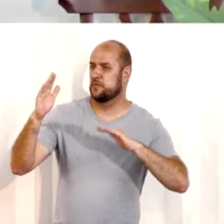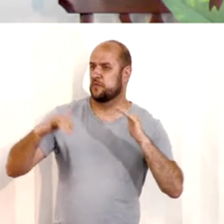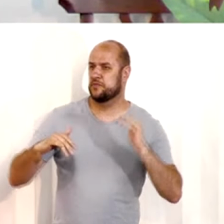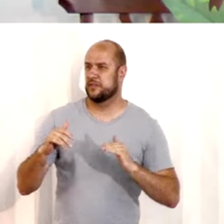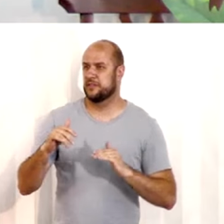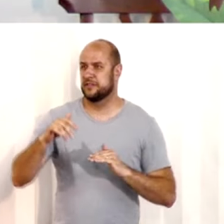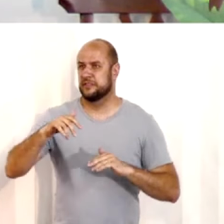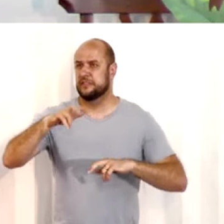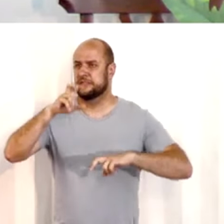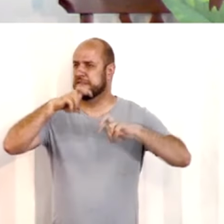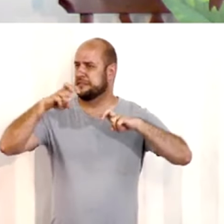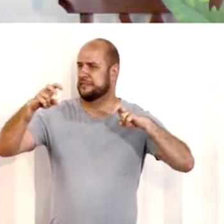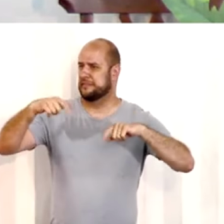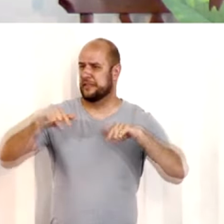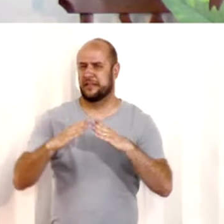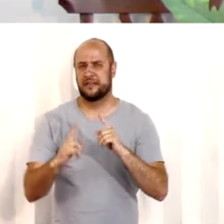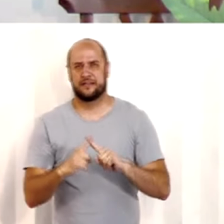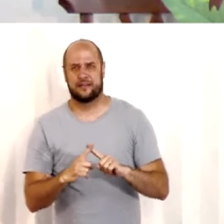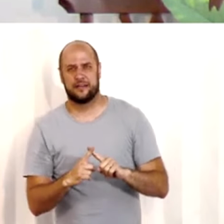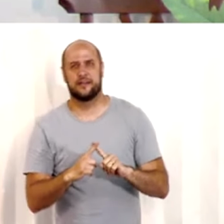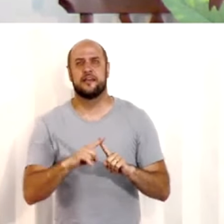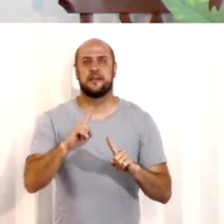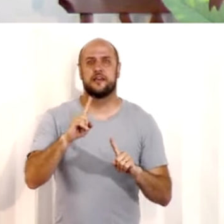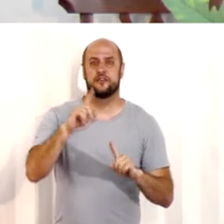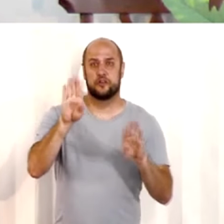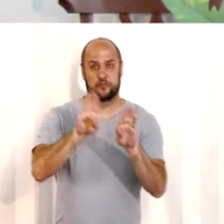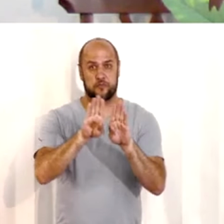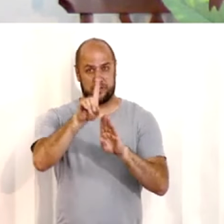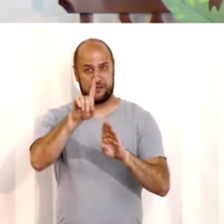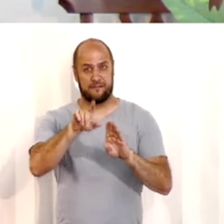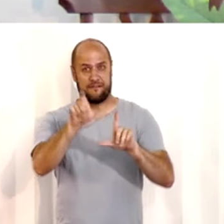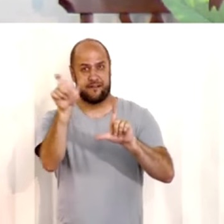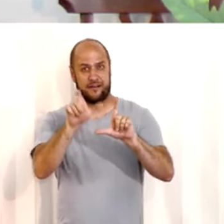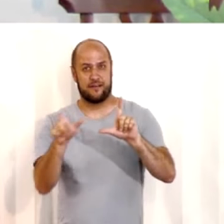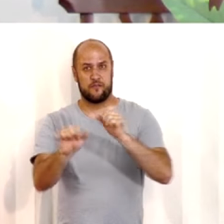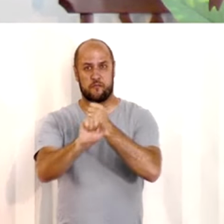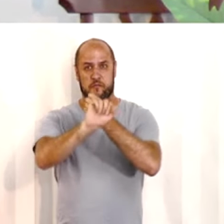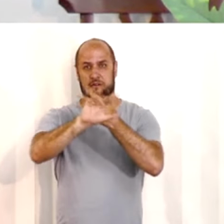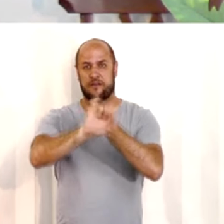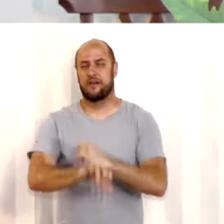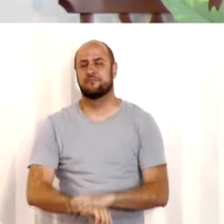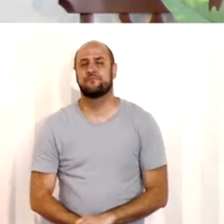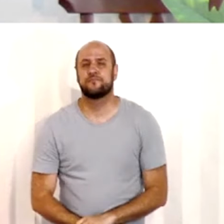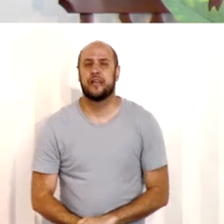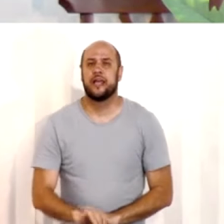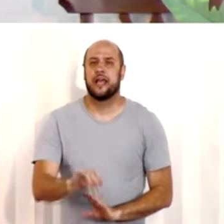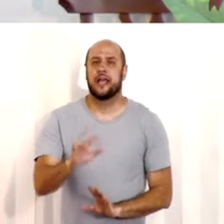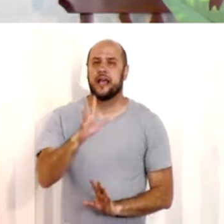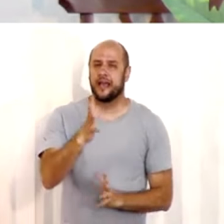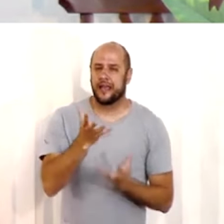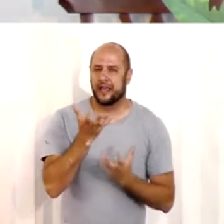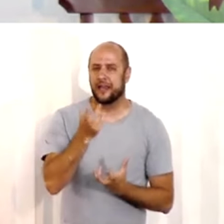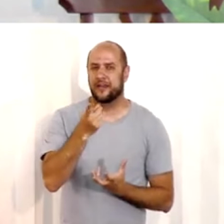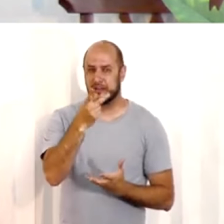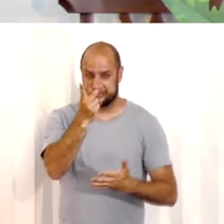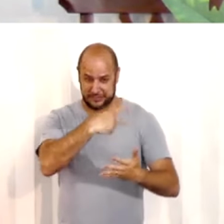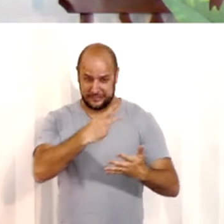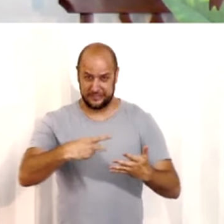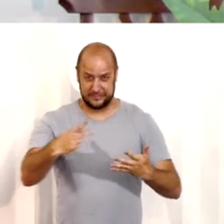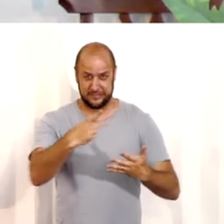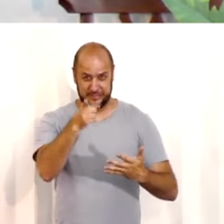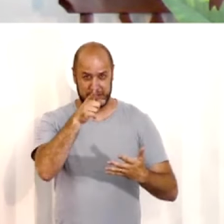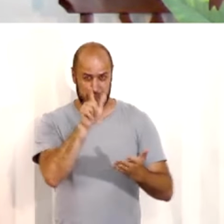acompanham por nossos canais de propagação. Pastor, gostaria que vocês fizessem aí